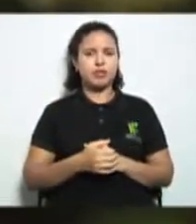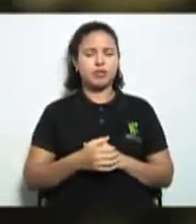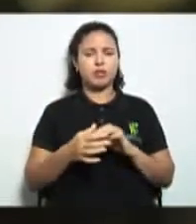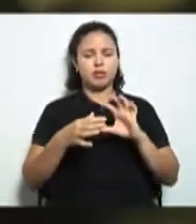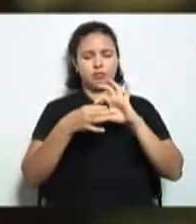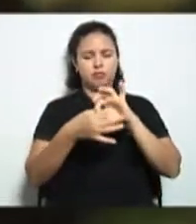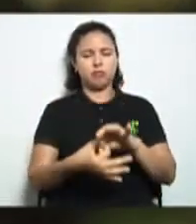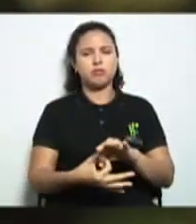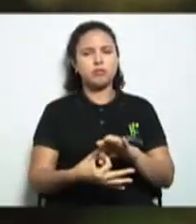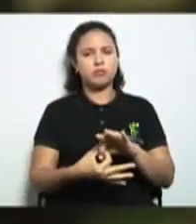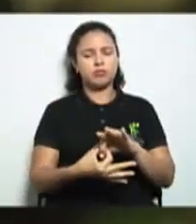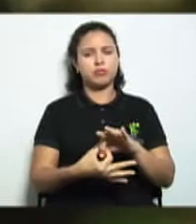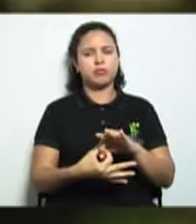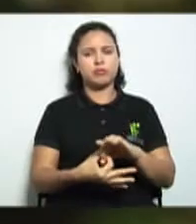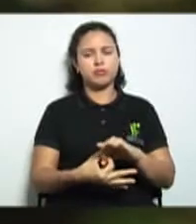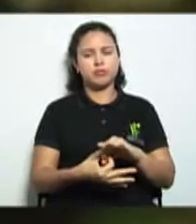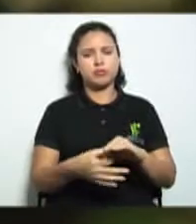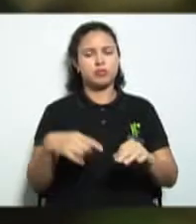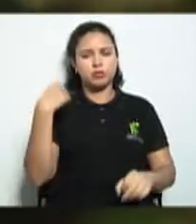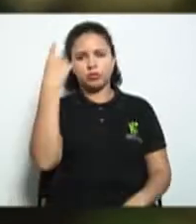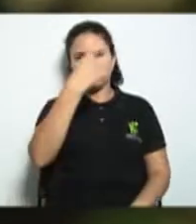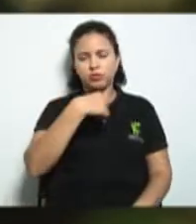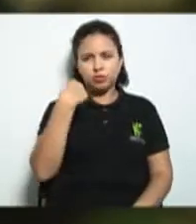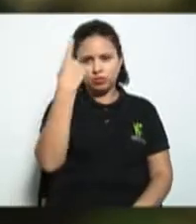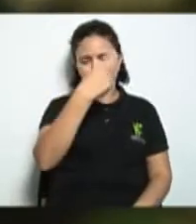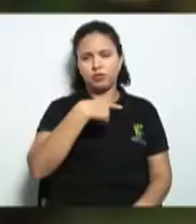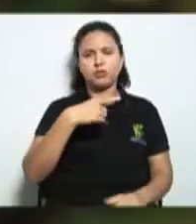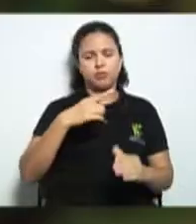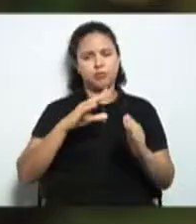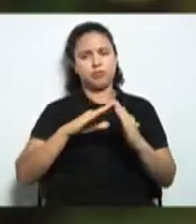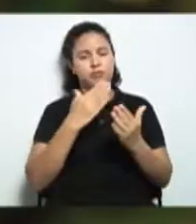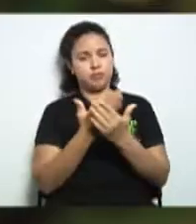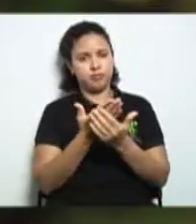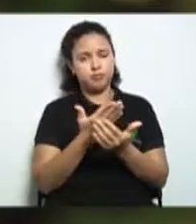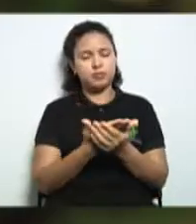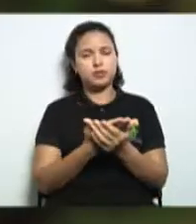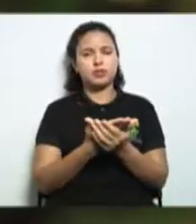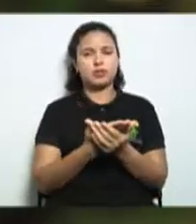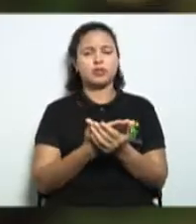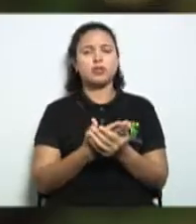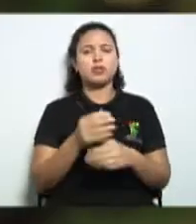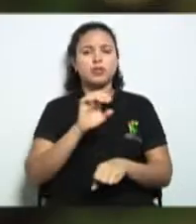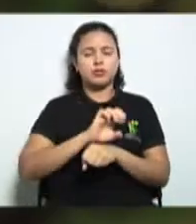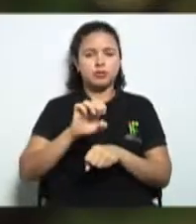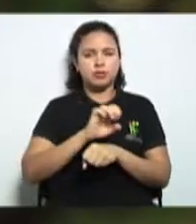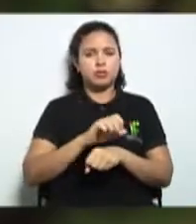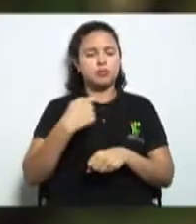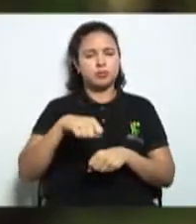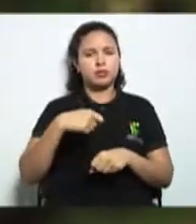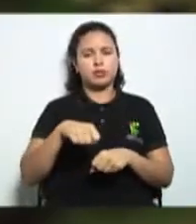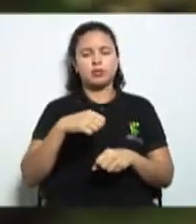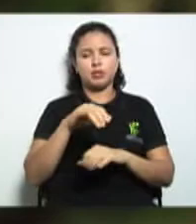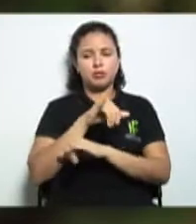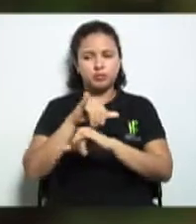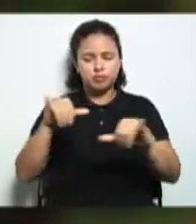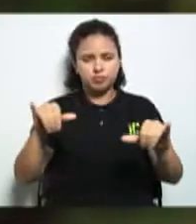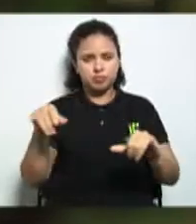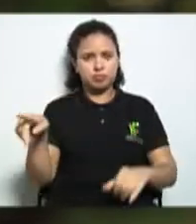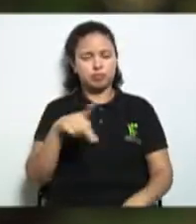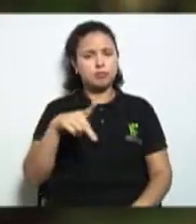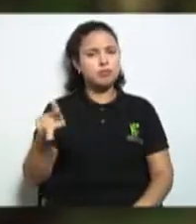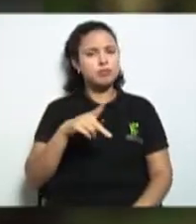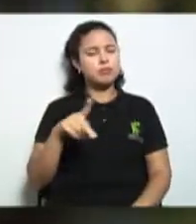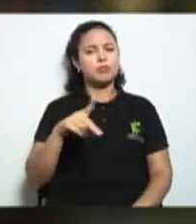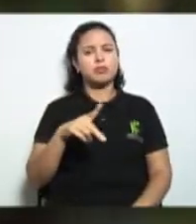acordo com o horário dele de escolar, né? O estagiário ele deve comunicar ao professor todas as suas necessidades e